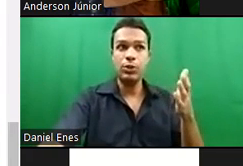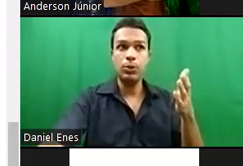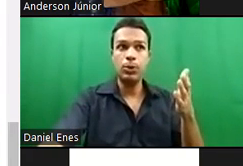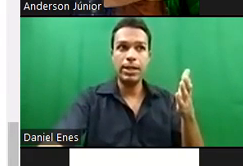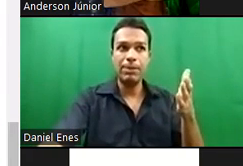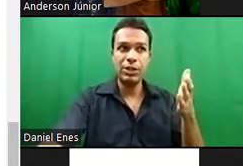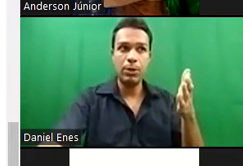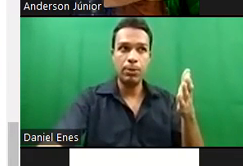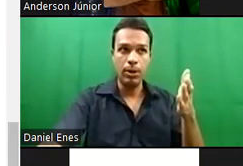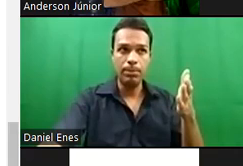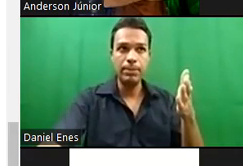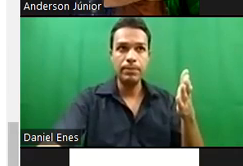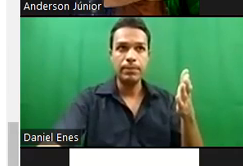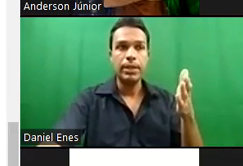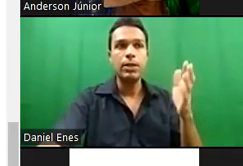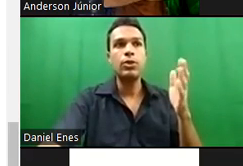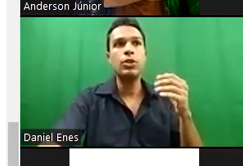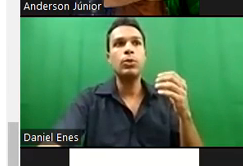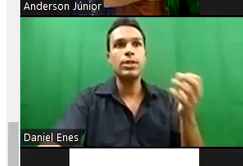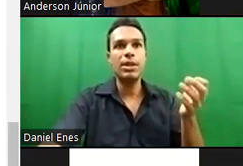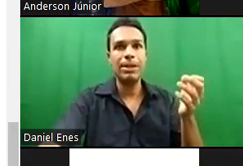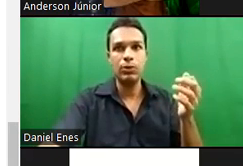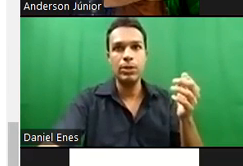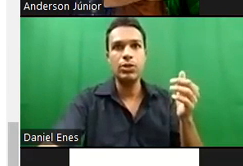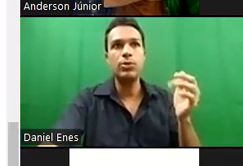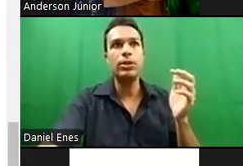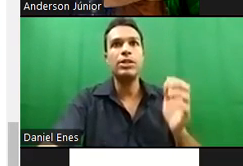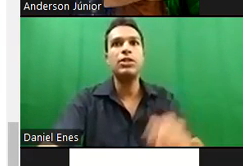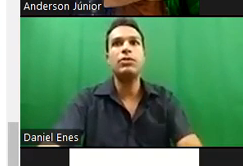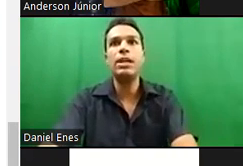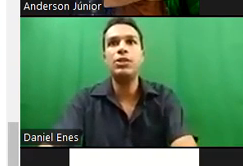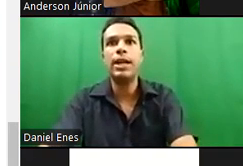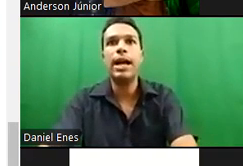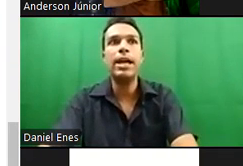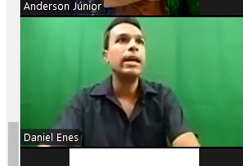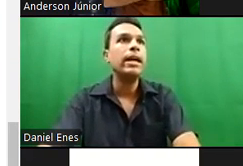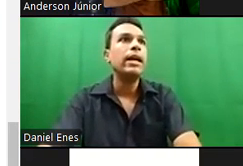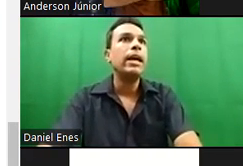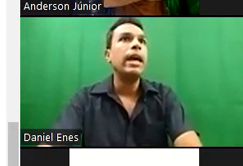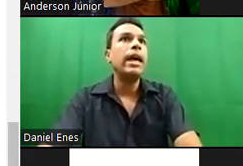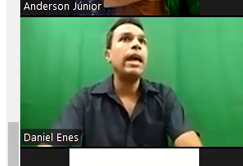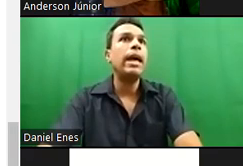têm uma estrutura gramatical própria e constituem um sistema linguístico, e a gente vai chegar